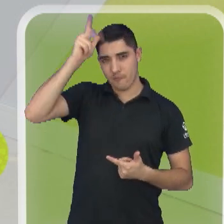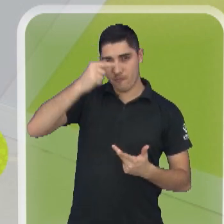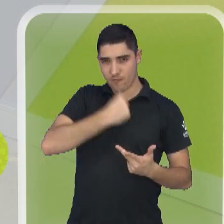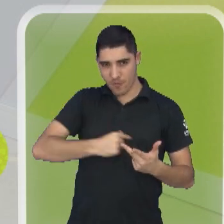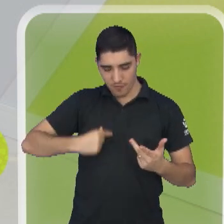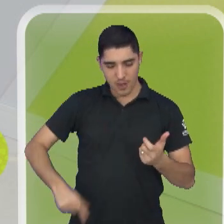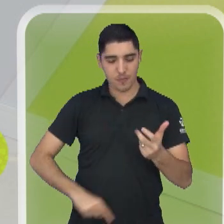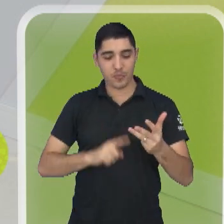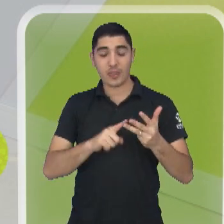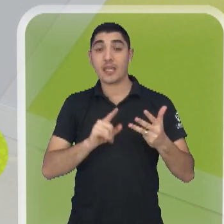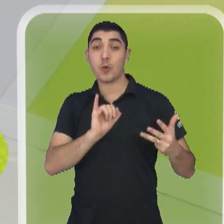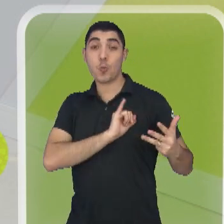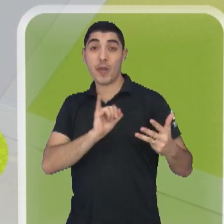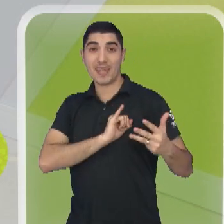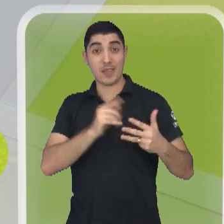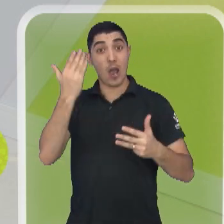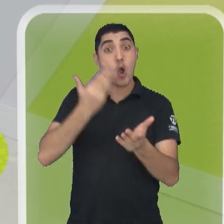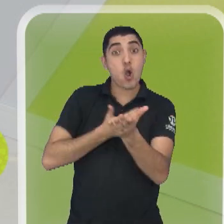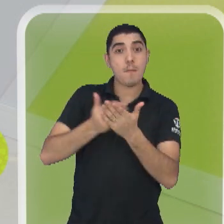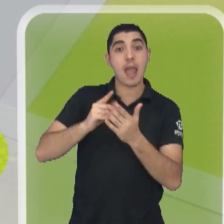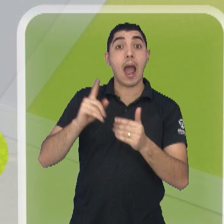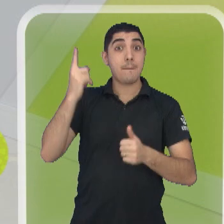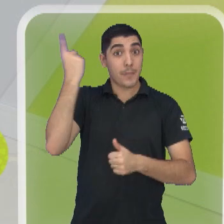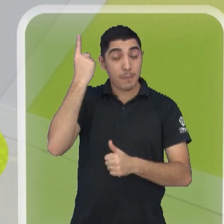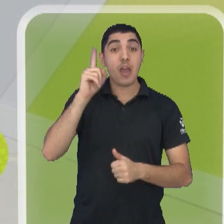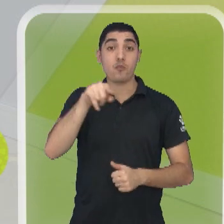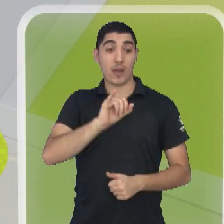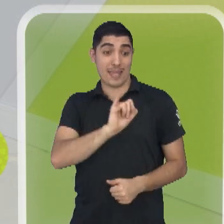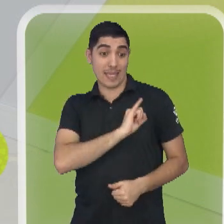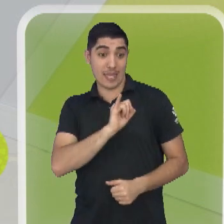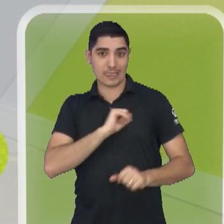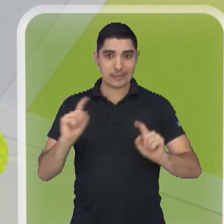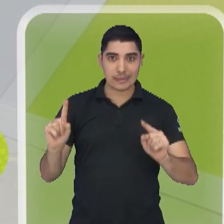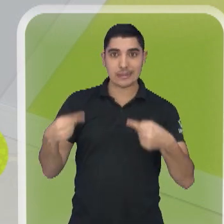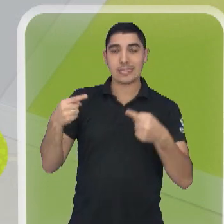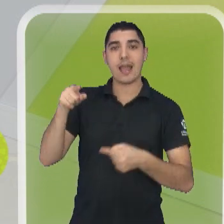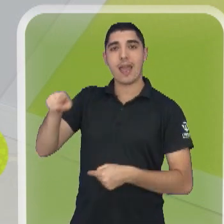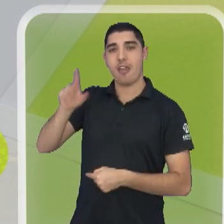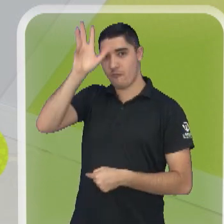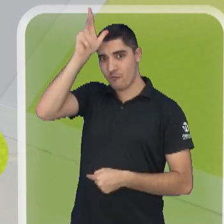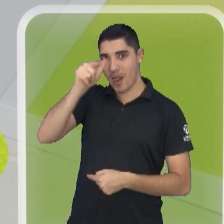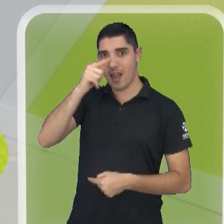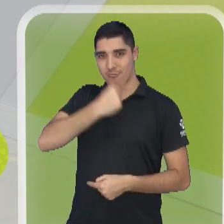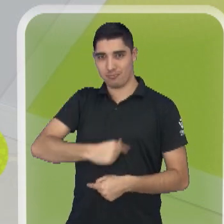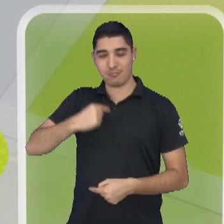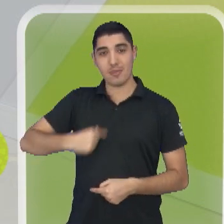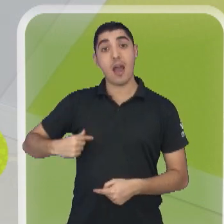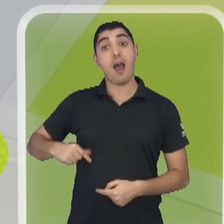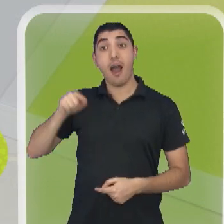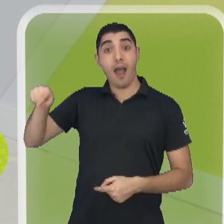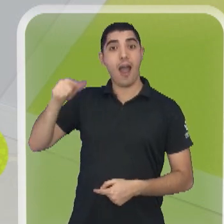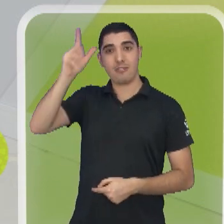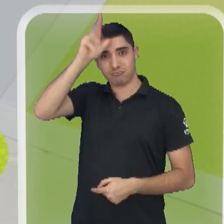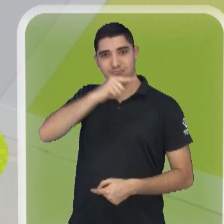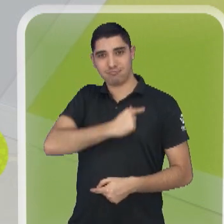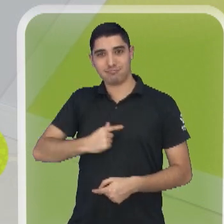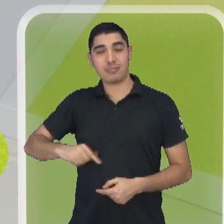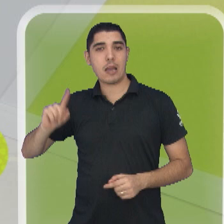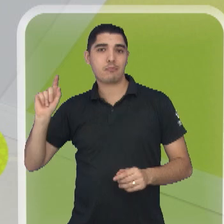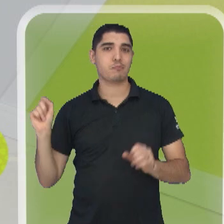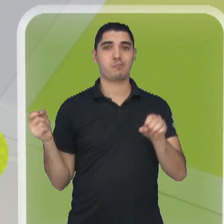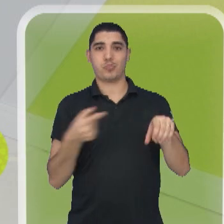Alegre. O jogo inaugural foi entre Inter e Atlético e o primeiro gol do estádio foi marcado pela lenda mineira, o